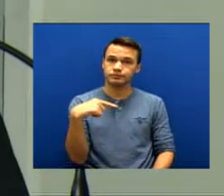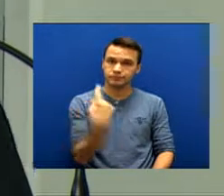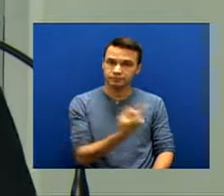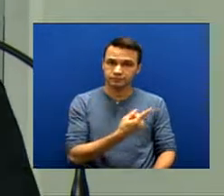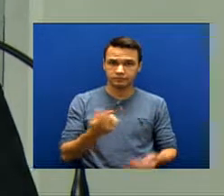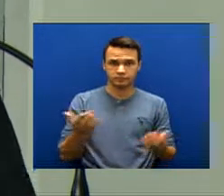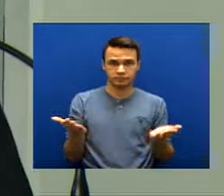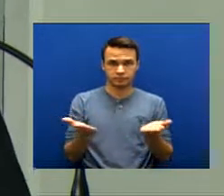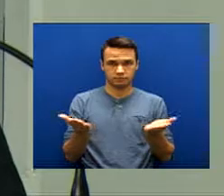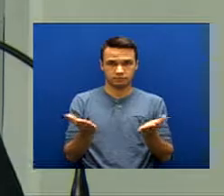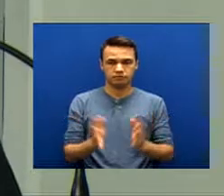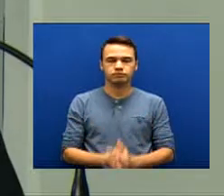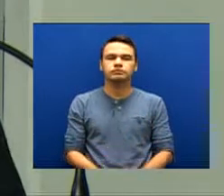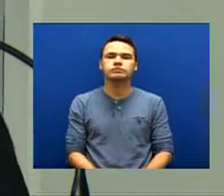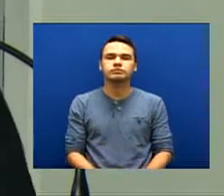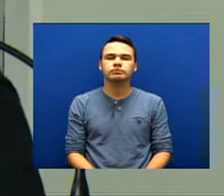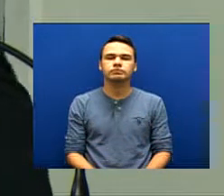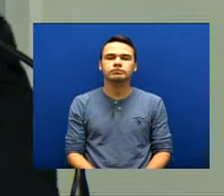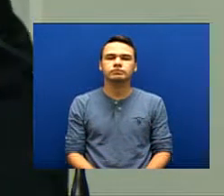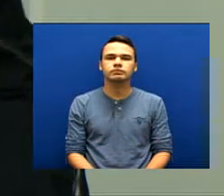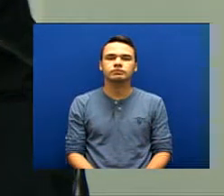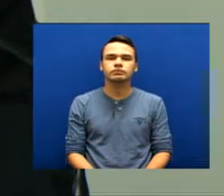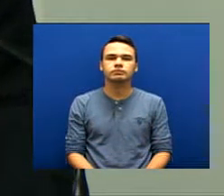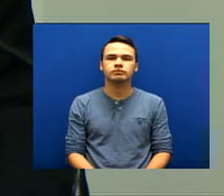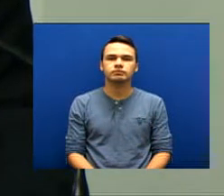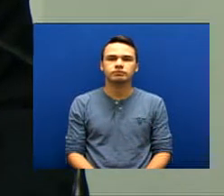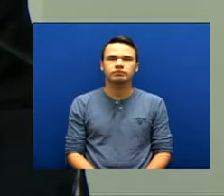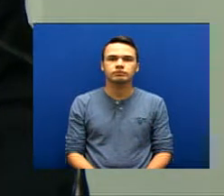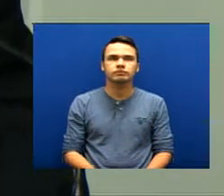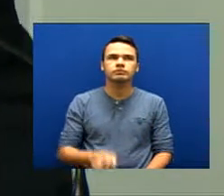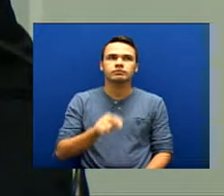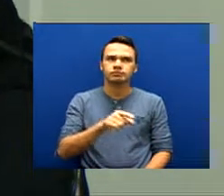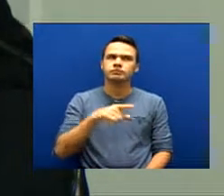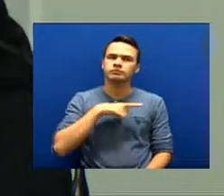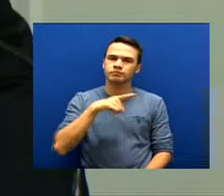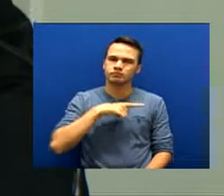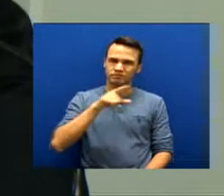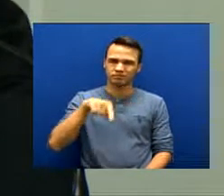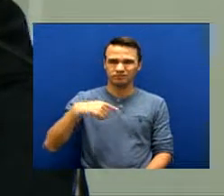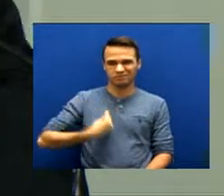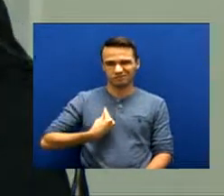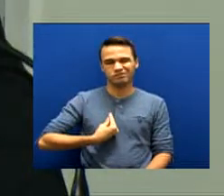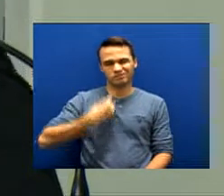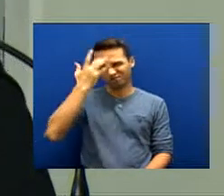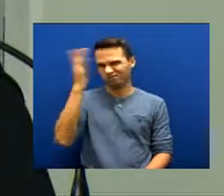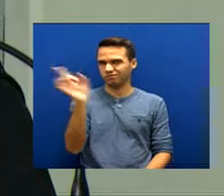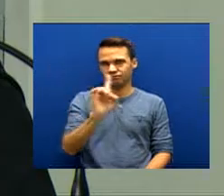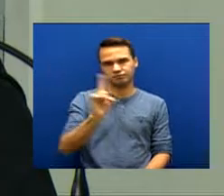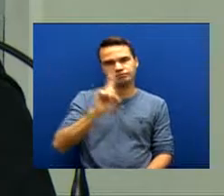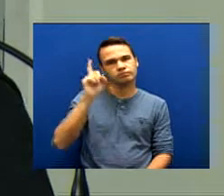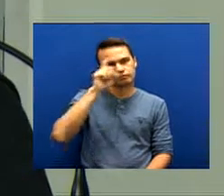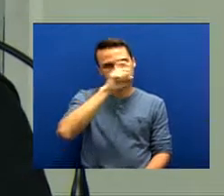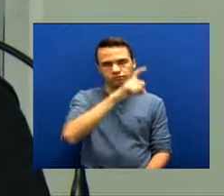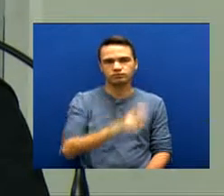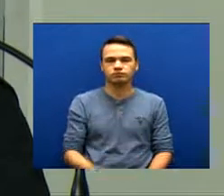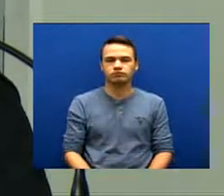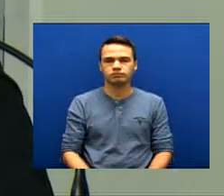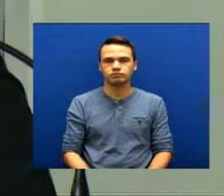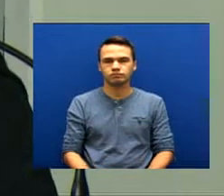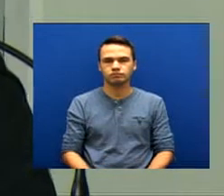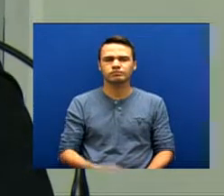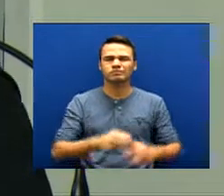41:8. Mas tu, ó Israel, meu servo, Jacó, a quem elegi, descendente